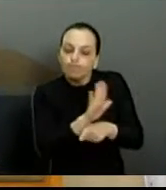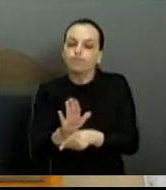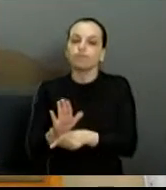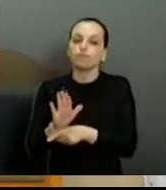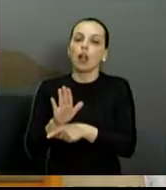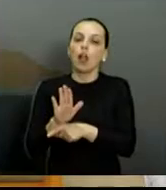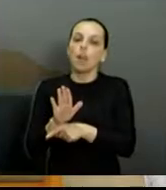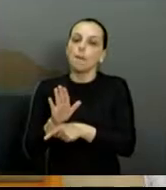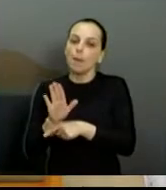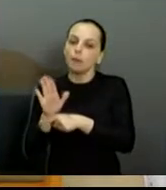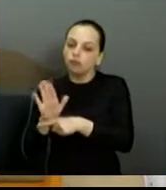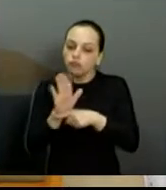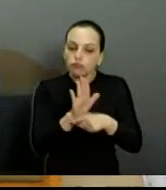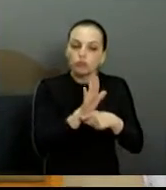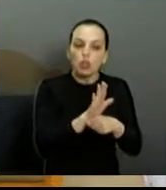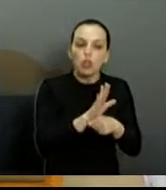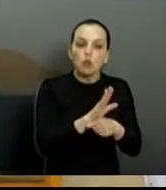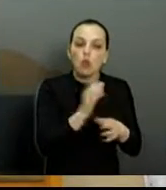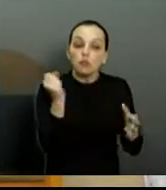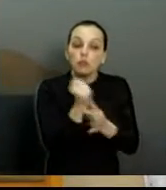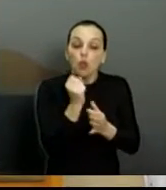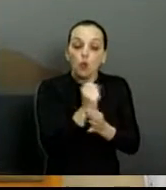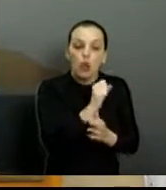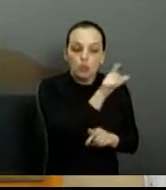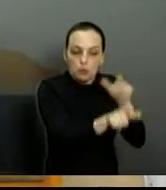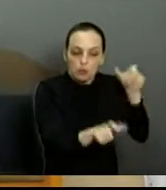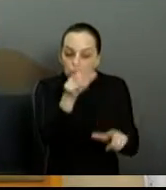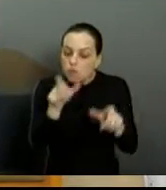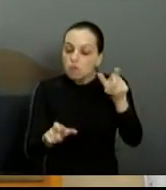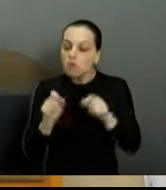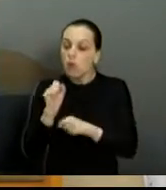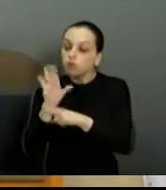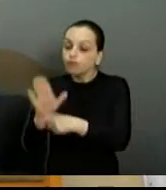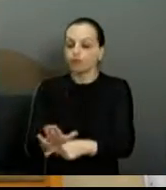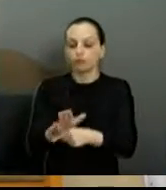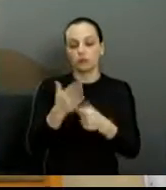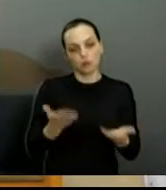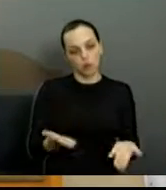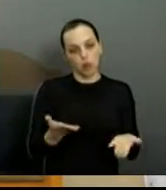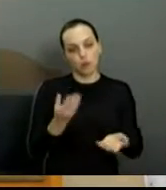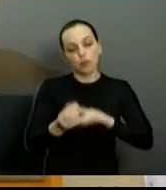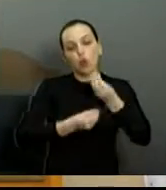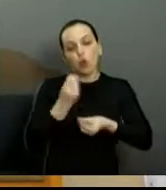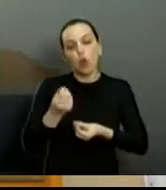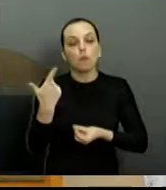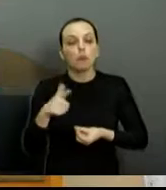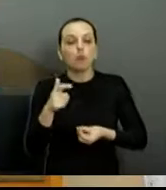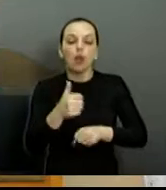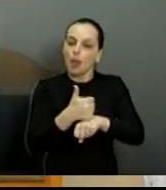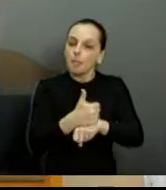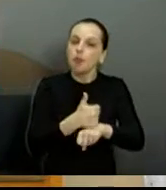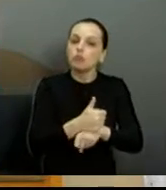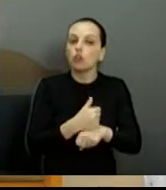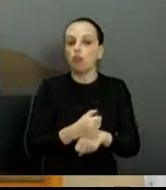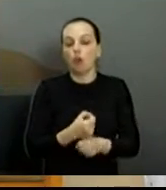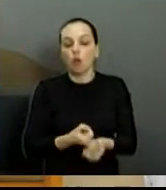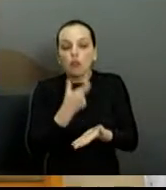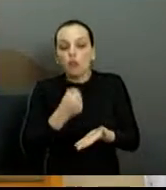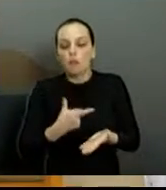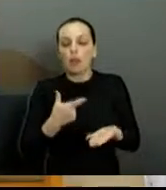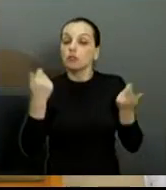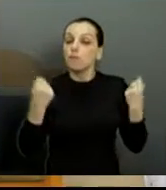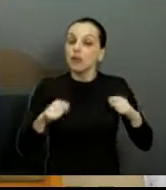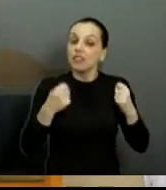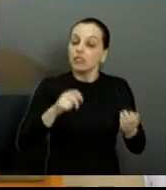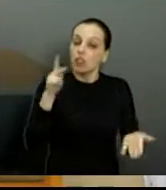medicação com segurança um dianto médico passa a medicação não ter um farmacêutico isso aí é lamentável isso aí vou